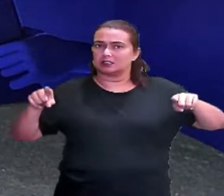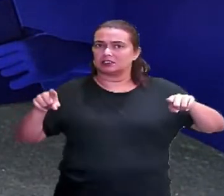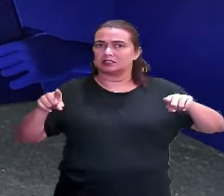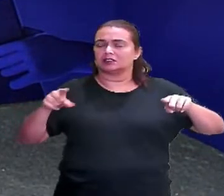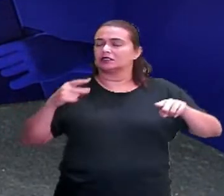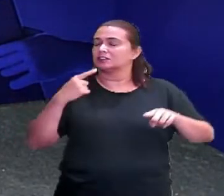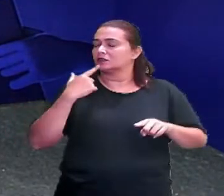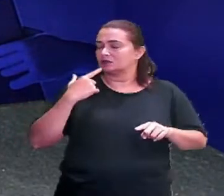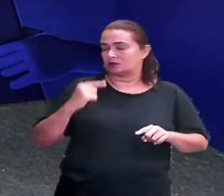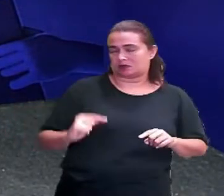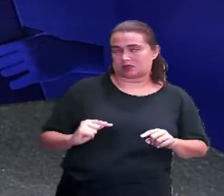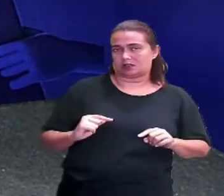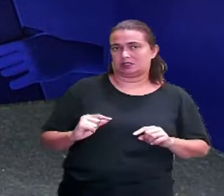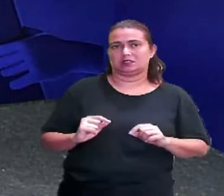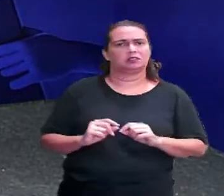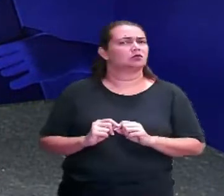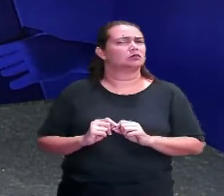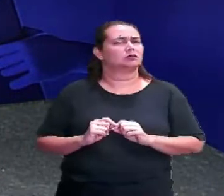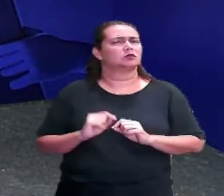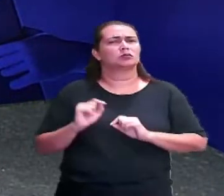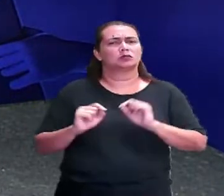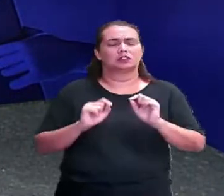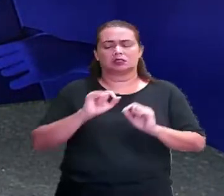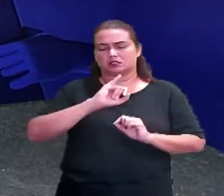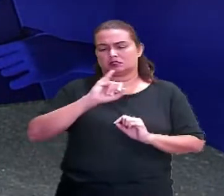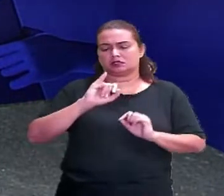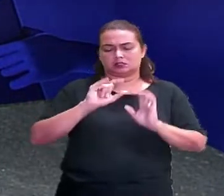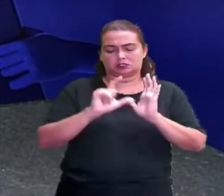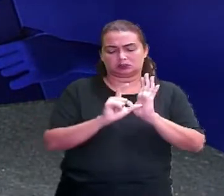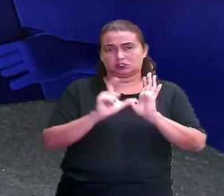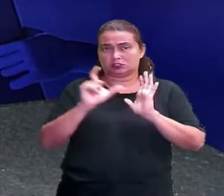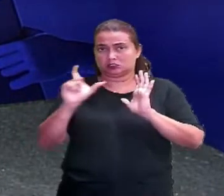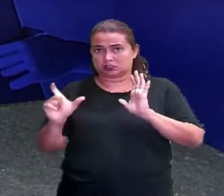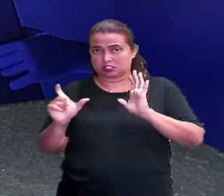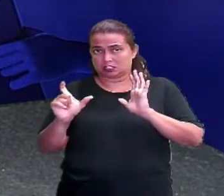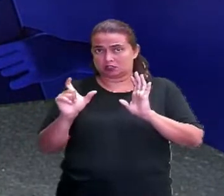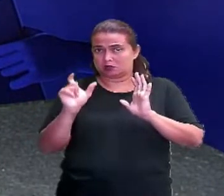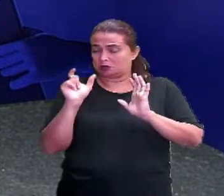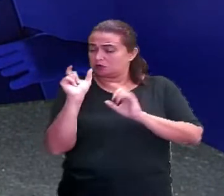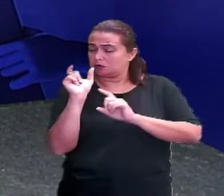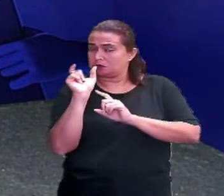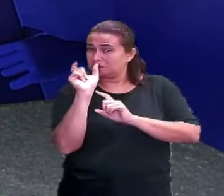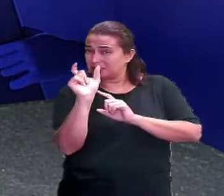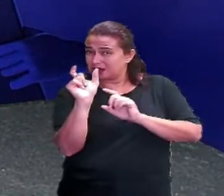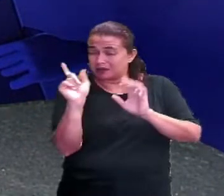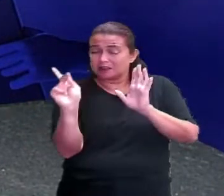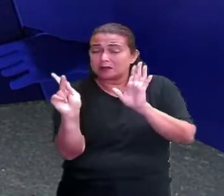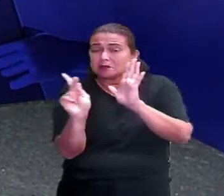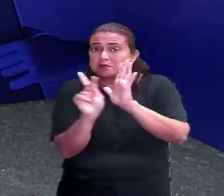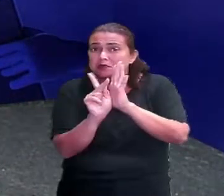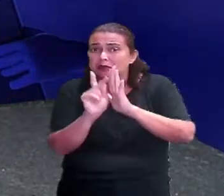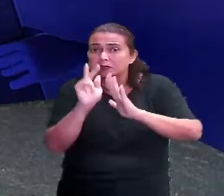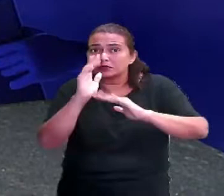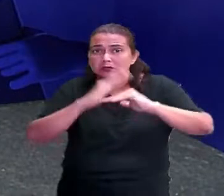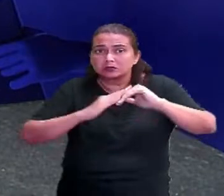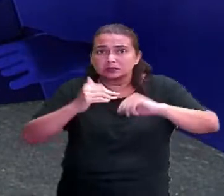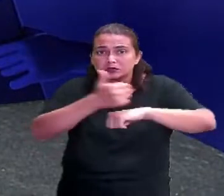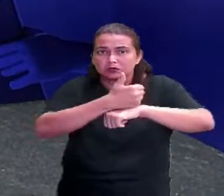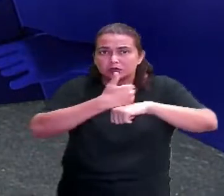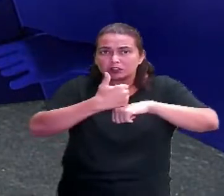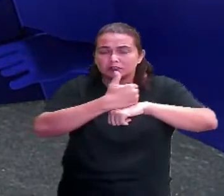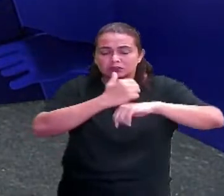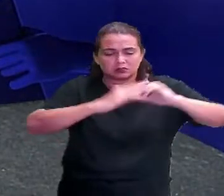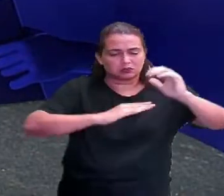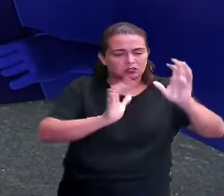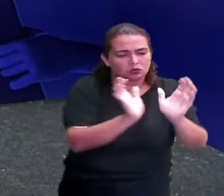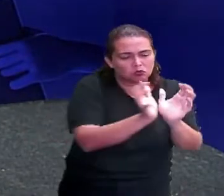por exemplo, porque o jargão é uma palavra específica de determinada profissão. E aqui eu